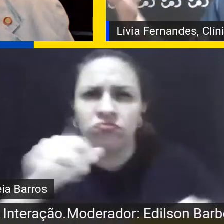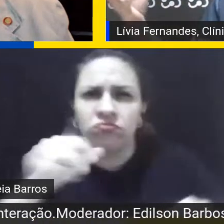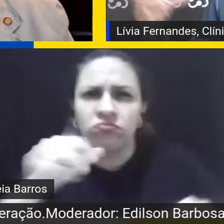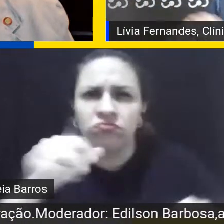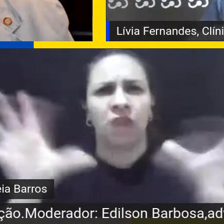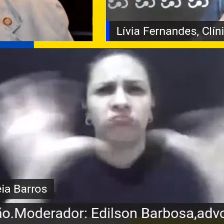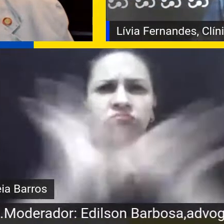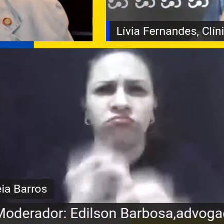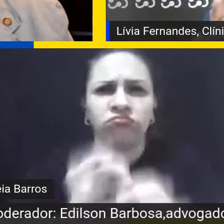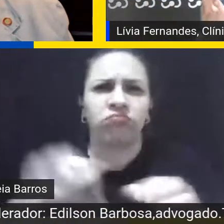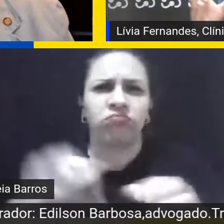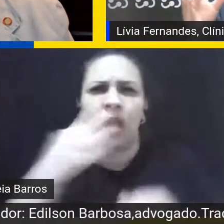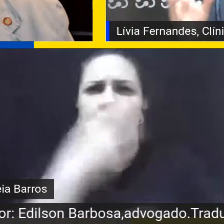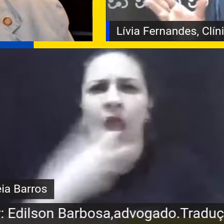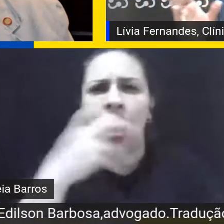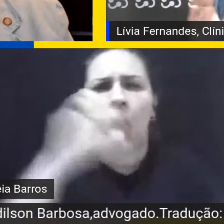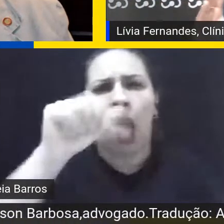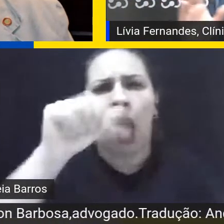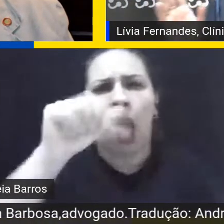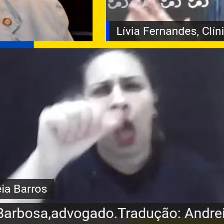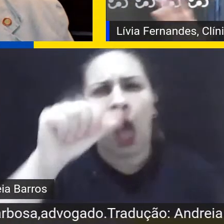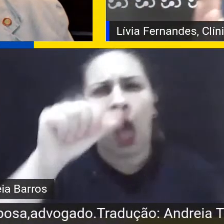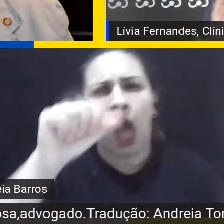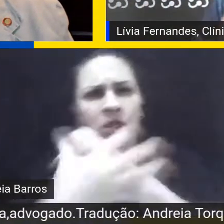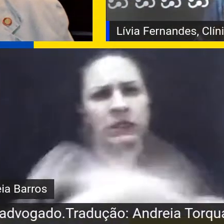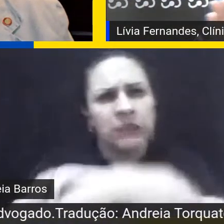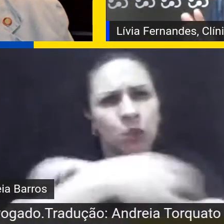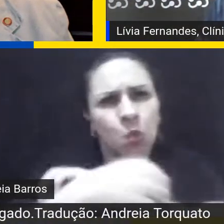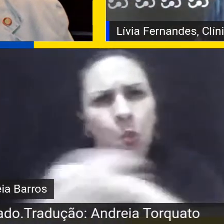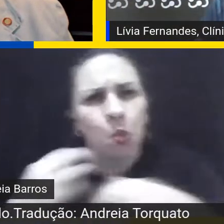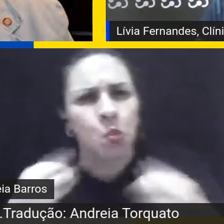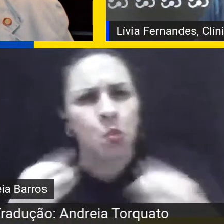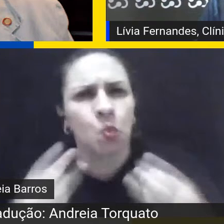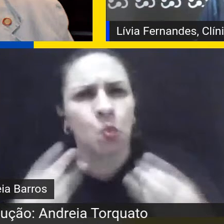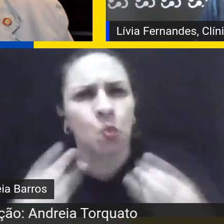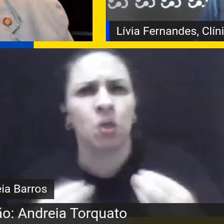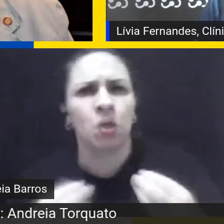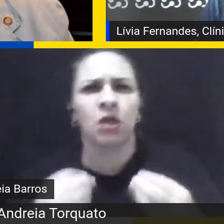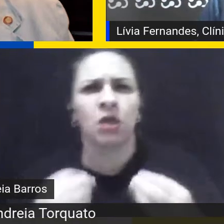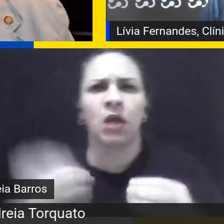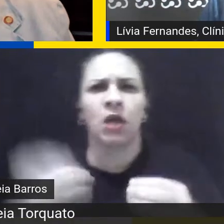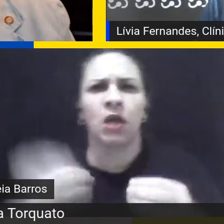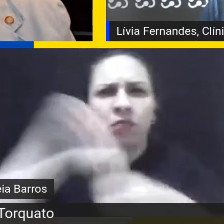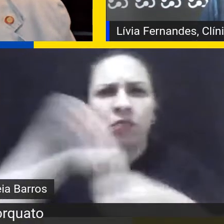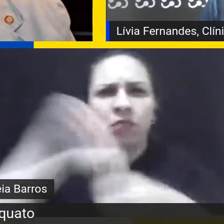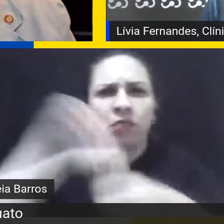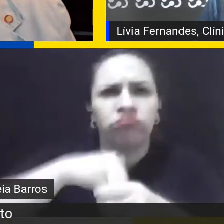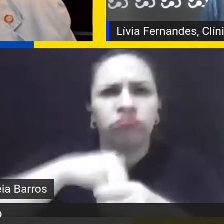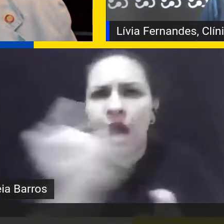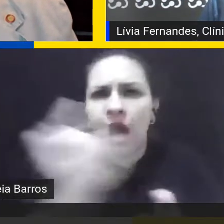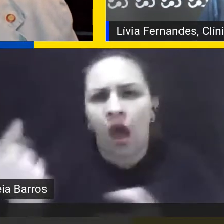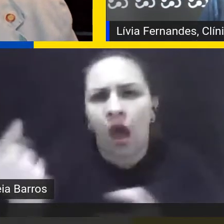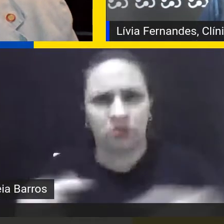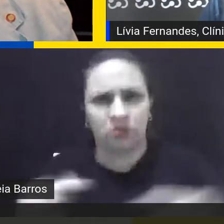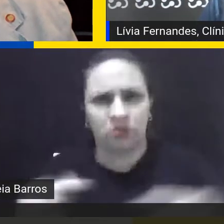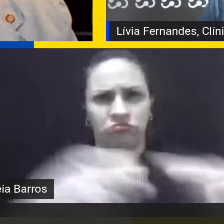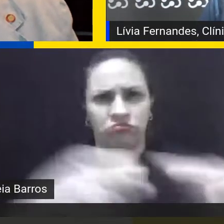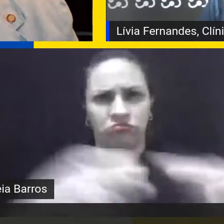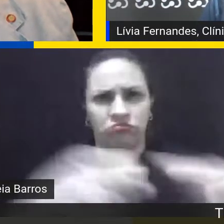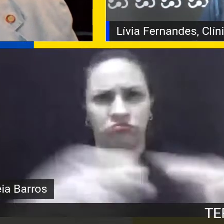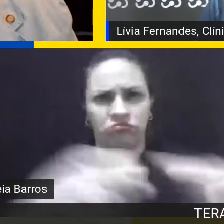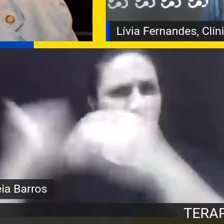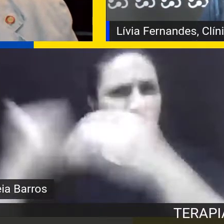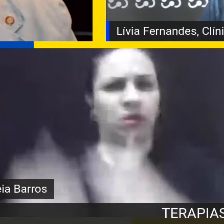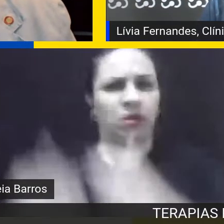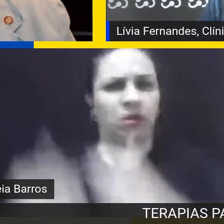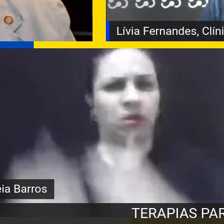se é Denver, e assim a gente vai desenvolvendo dentro de cada área. E esse crescimento para